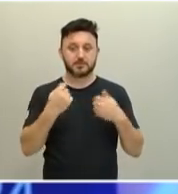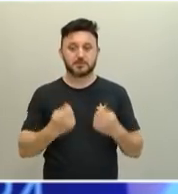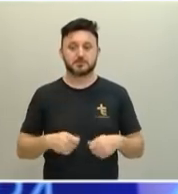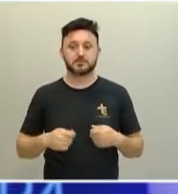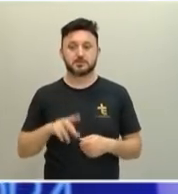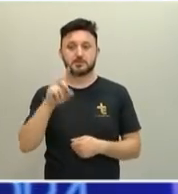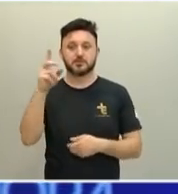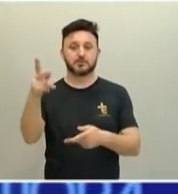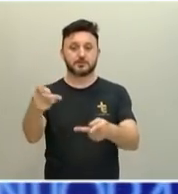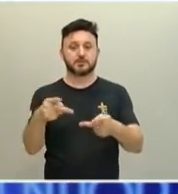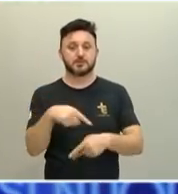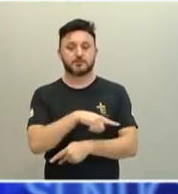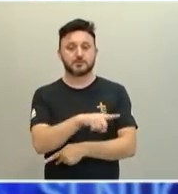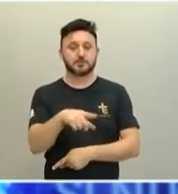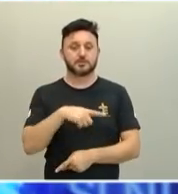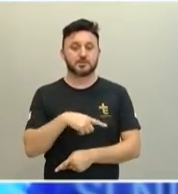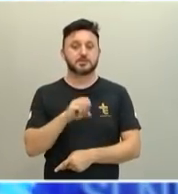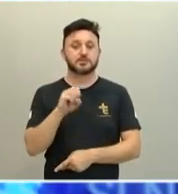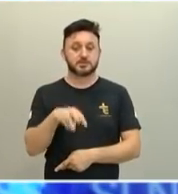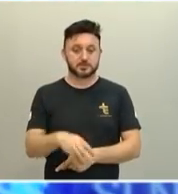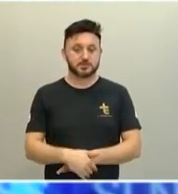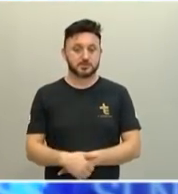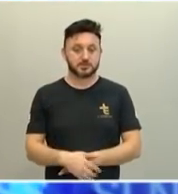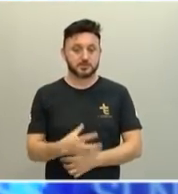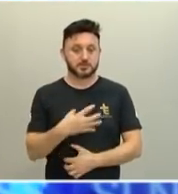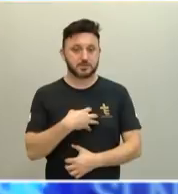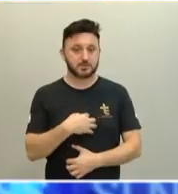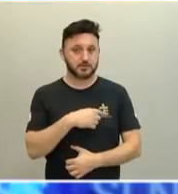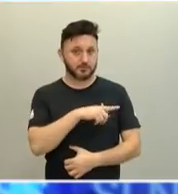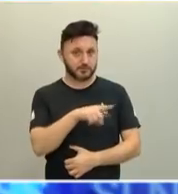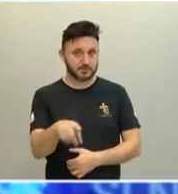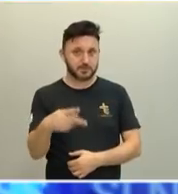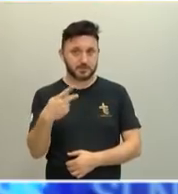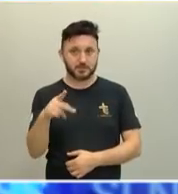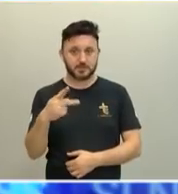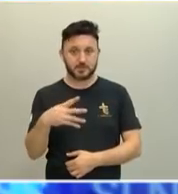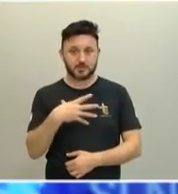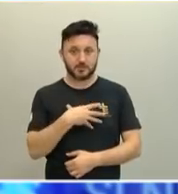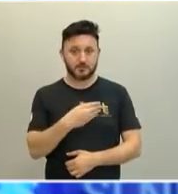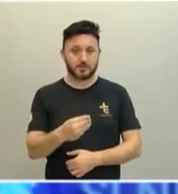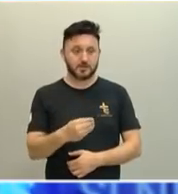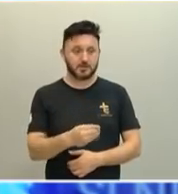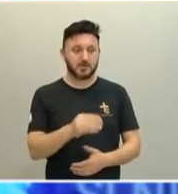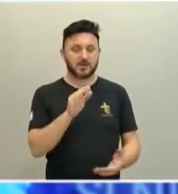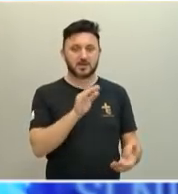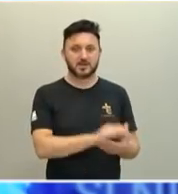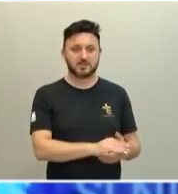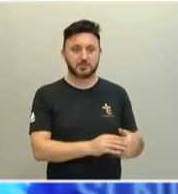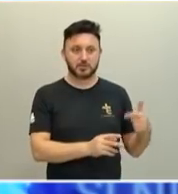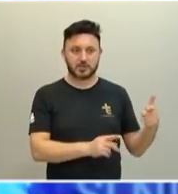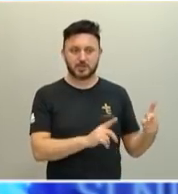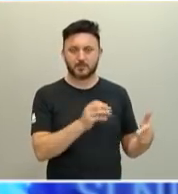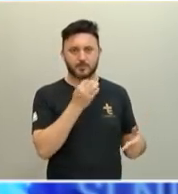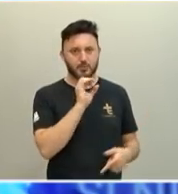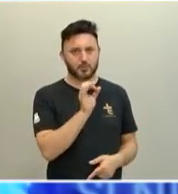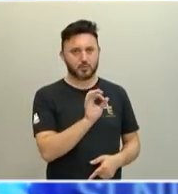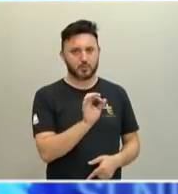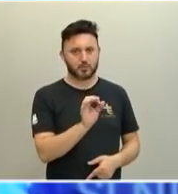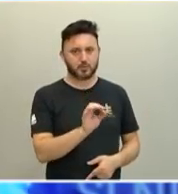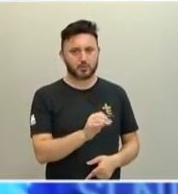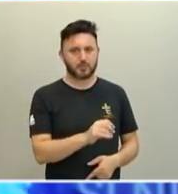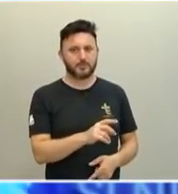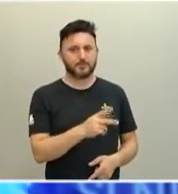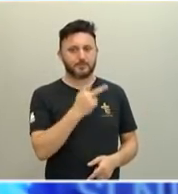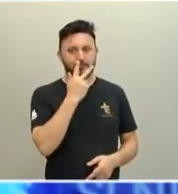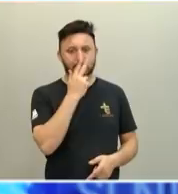visitando você para dizer, tem como. Você que o seu filho, o casamento dele não está bem. Está em vias de